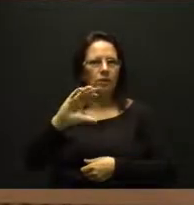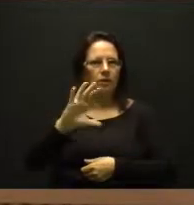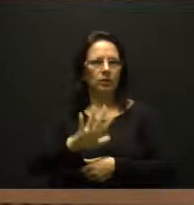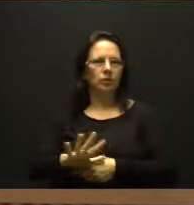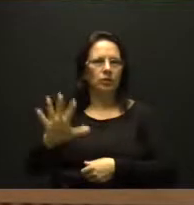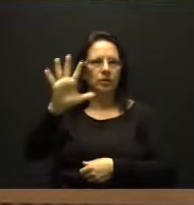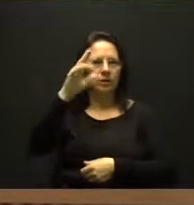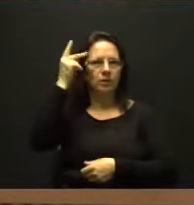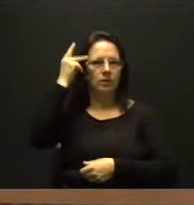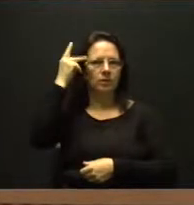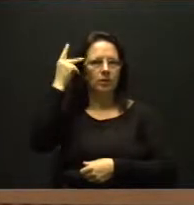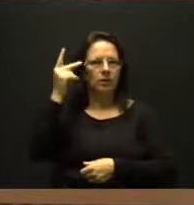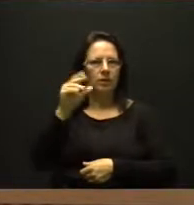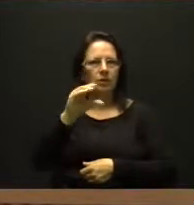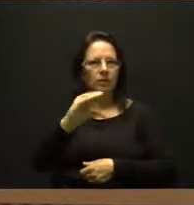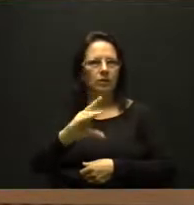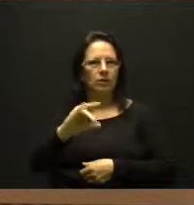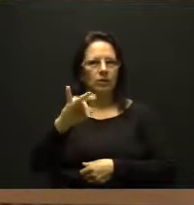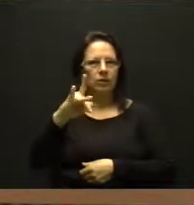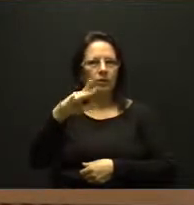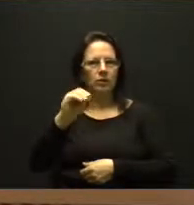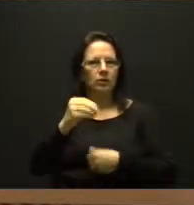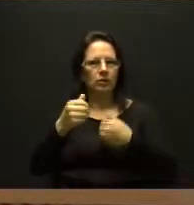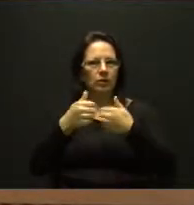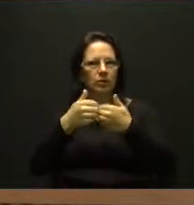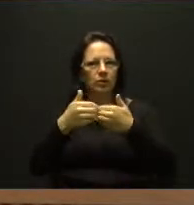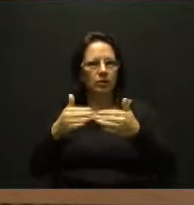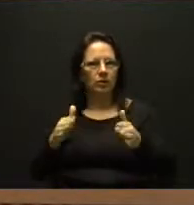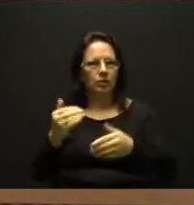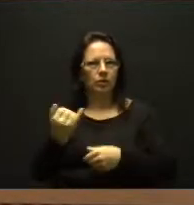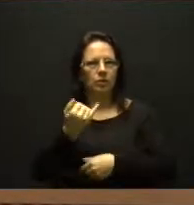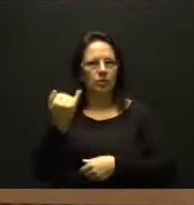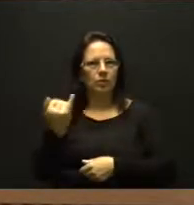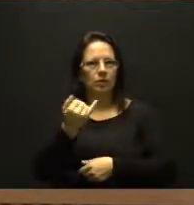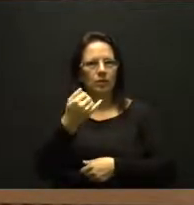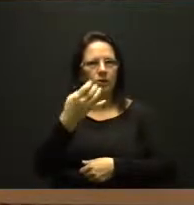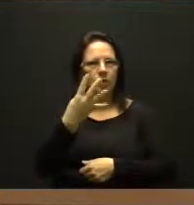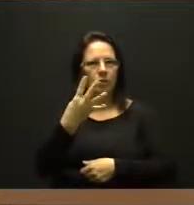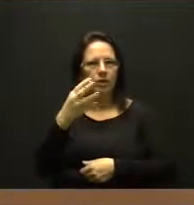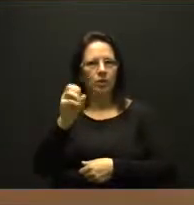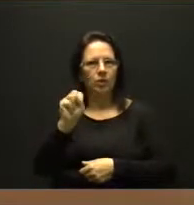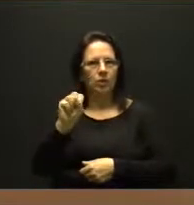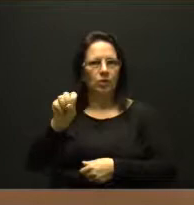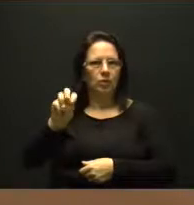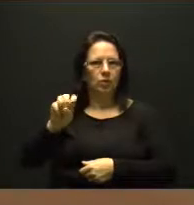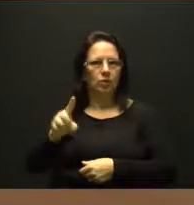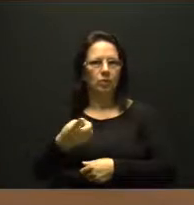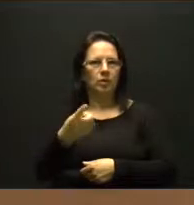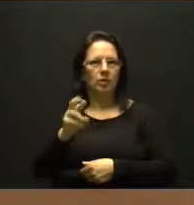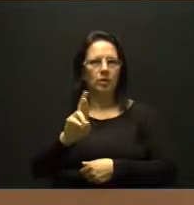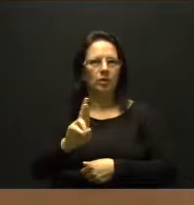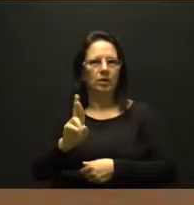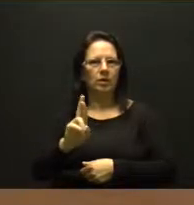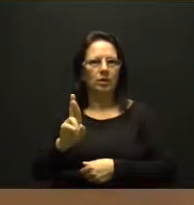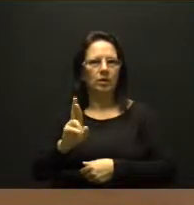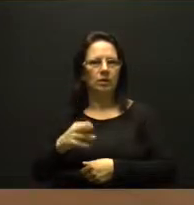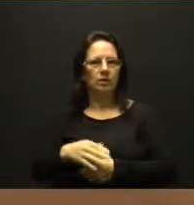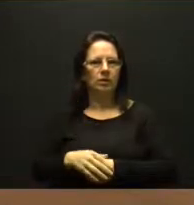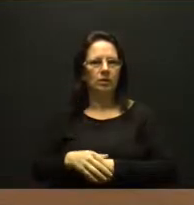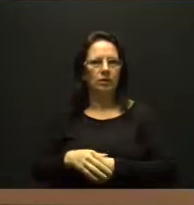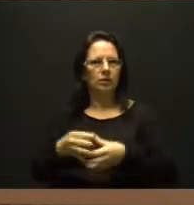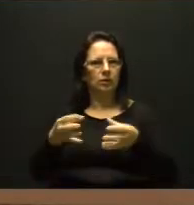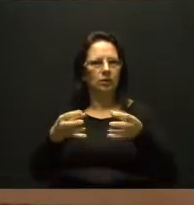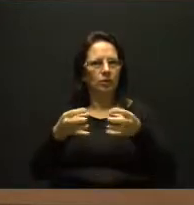assim abre crédito especial na importância de 48 mil reais e dá outras providências essas